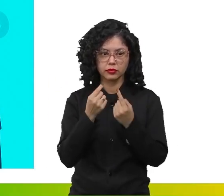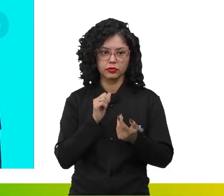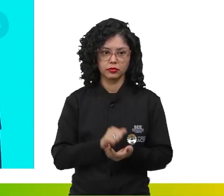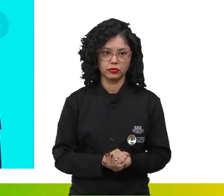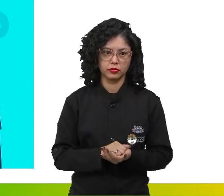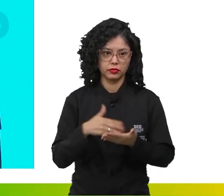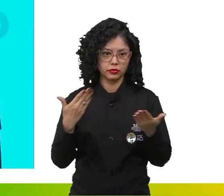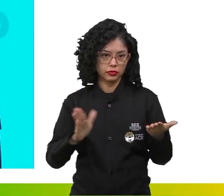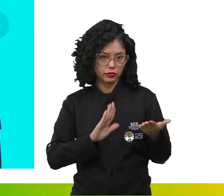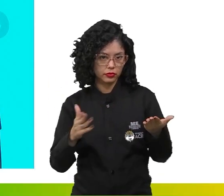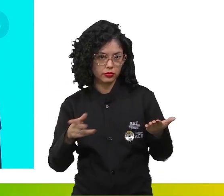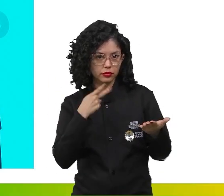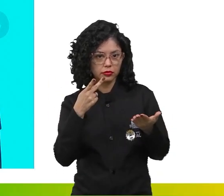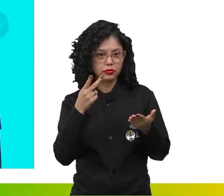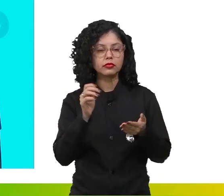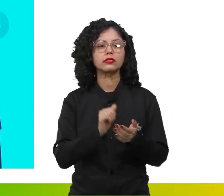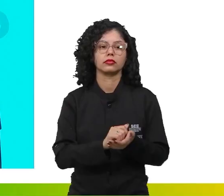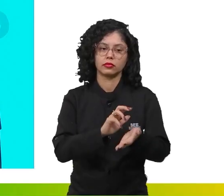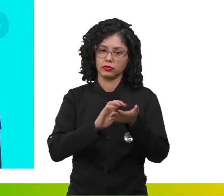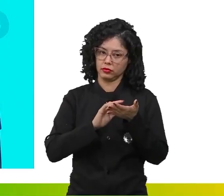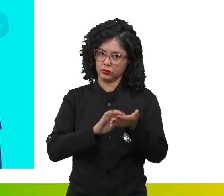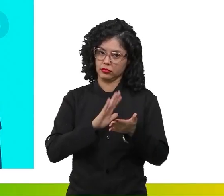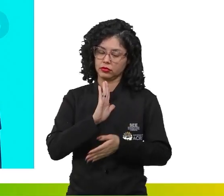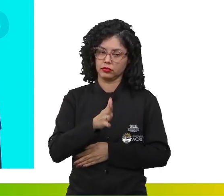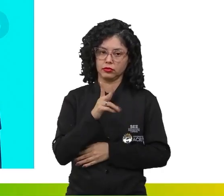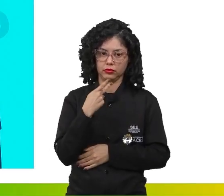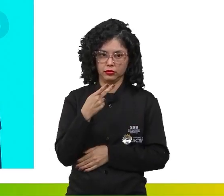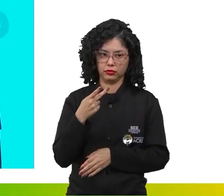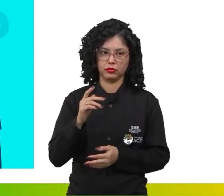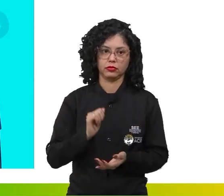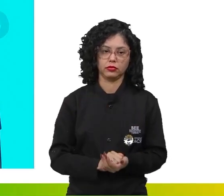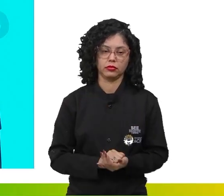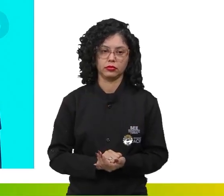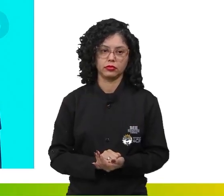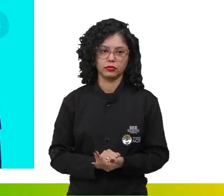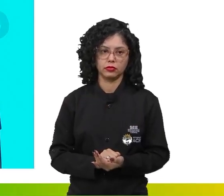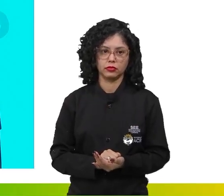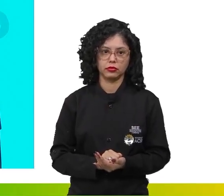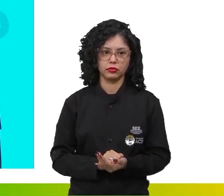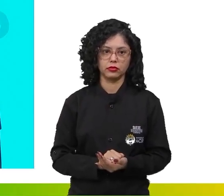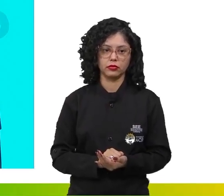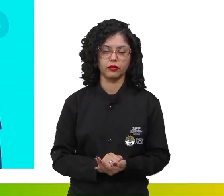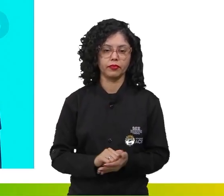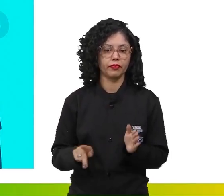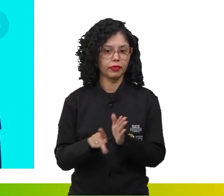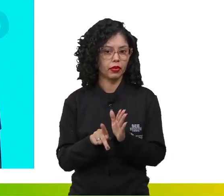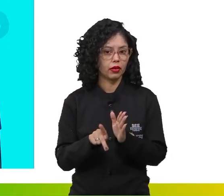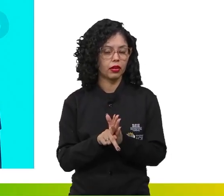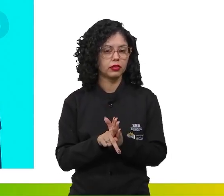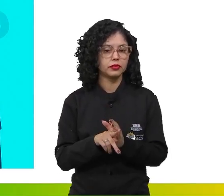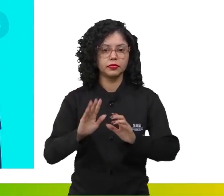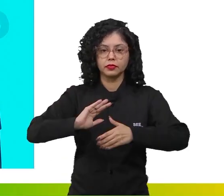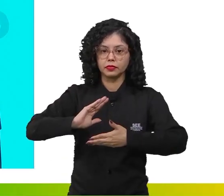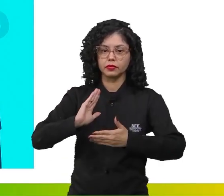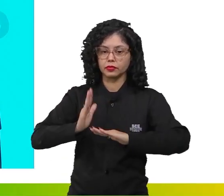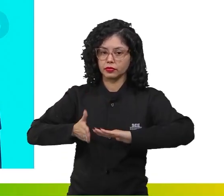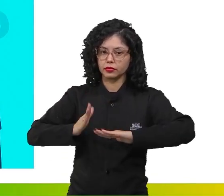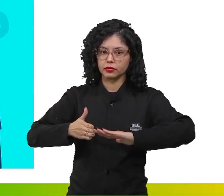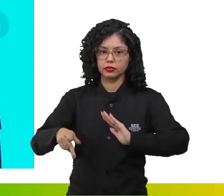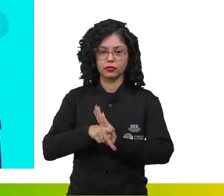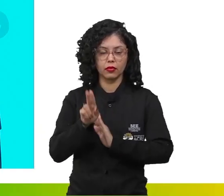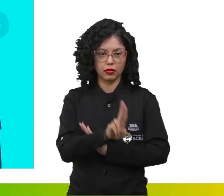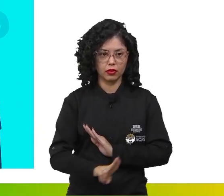E aí, quando nós falamos no mundo digital, já que nós estamos falando de publicidade contemporânea,